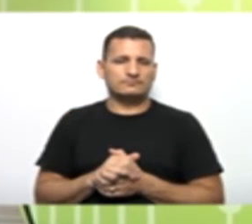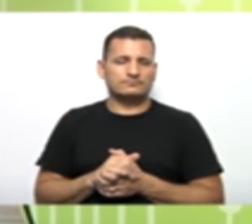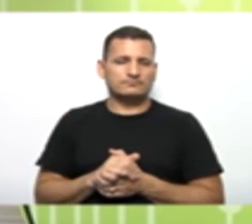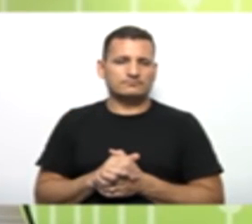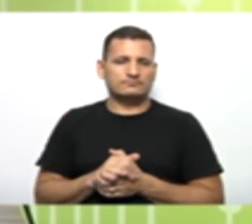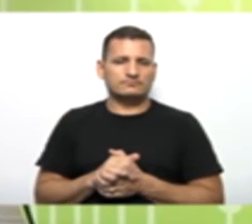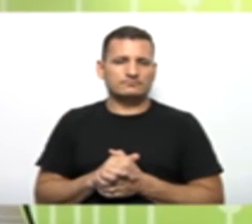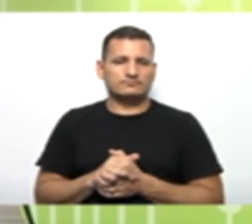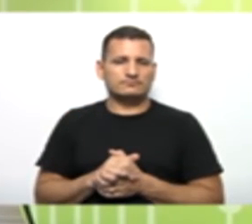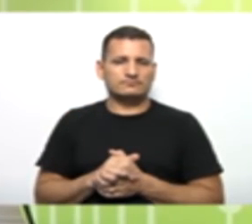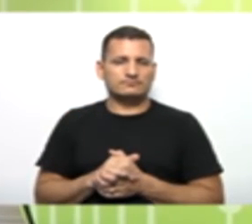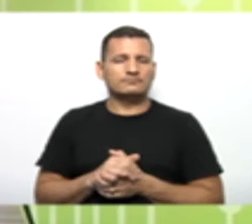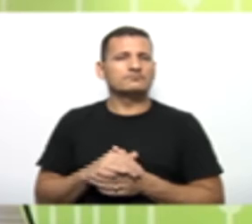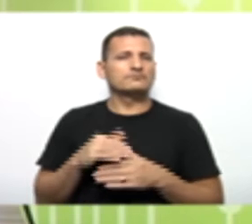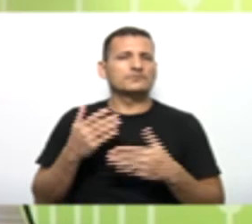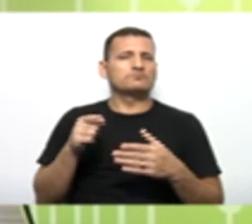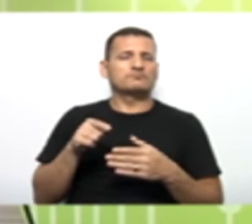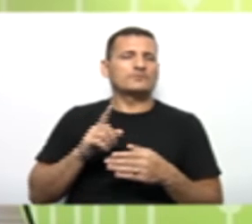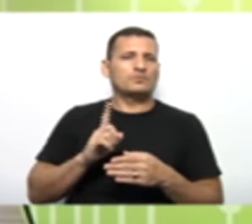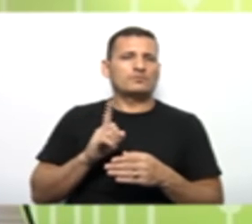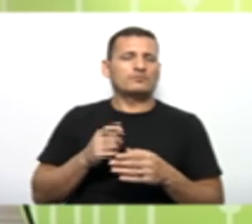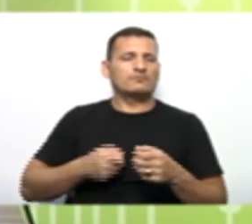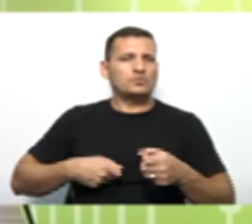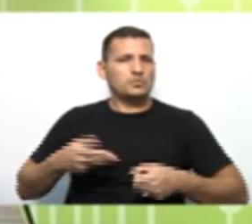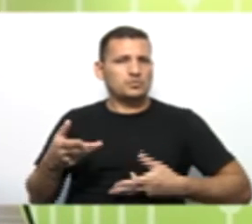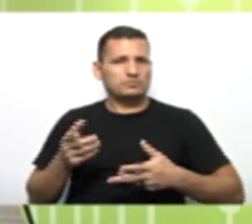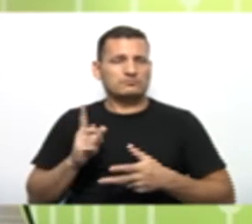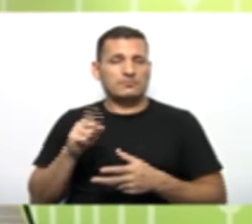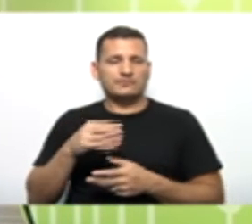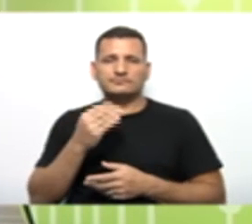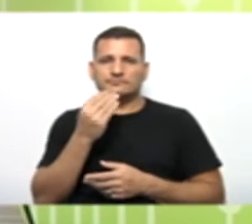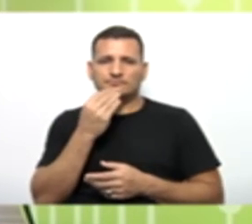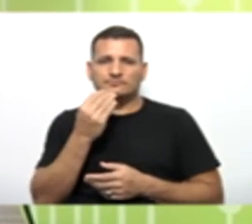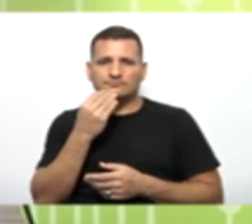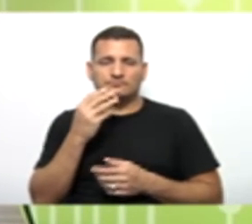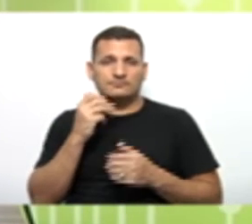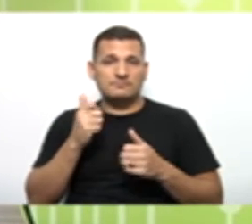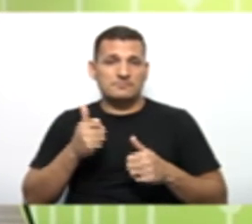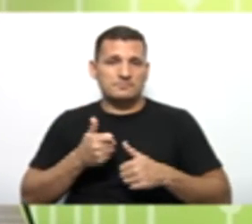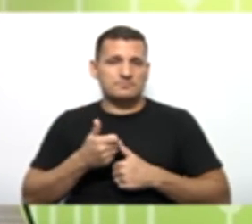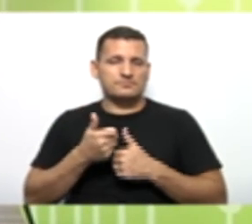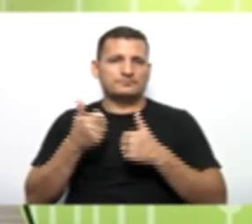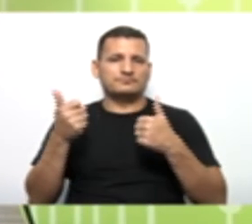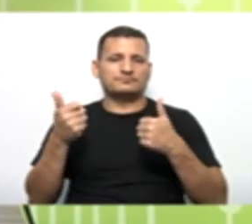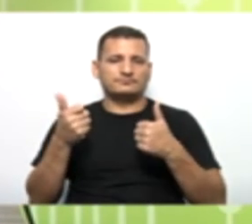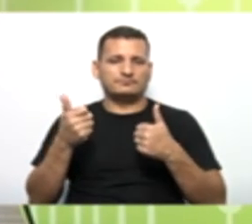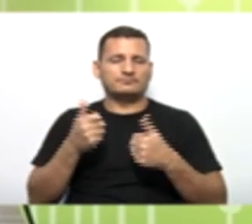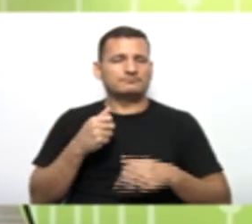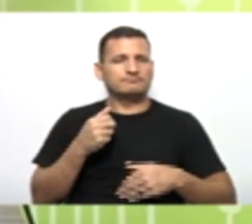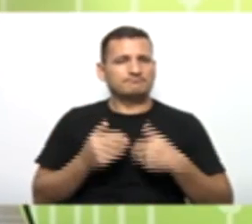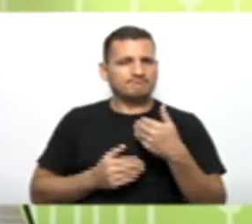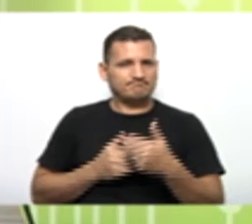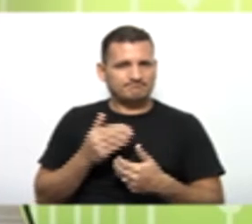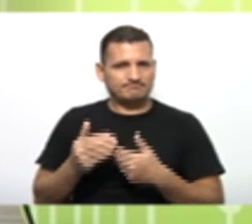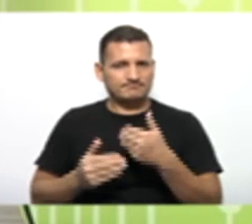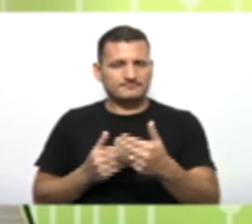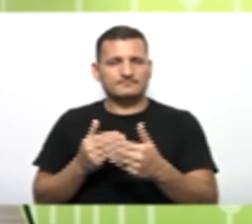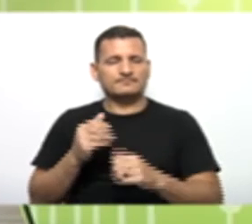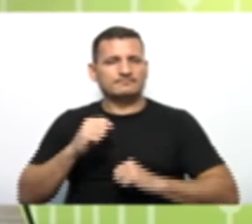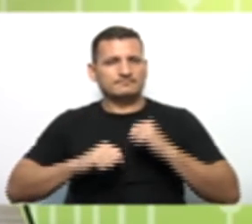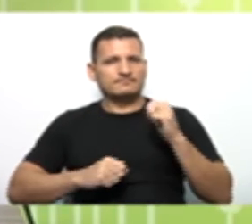Então, ela não é vista como custo, ela é vista como uma oportunidade de melhorar o processo produtivo da